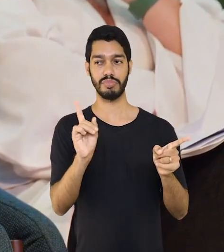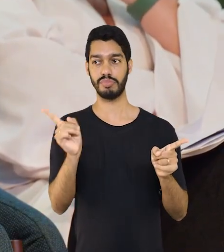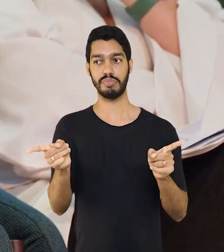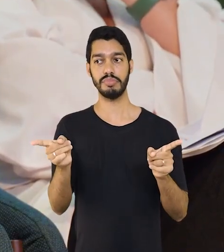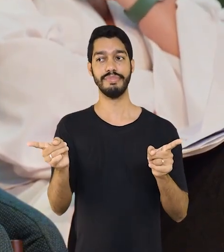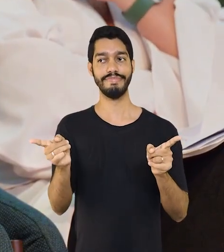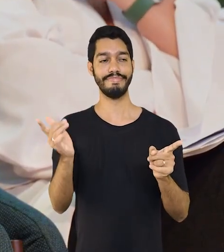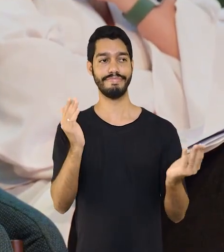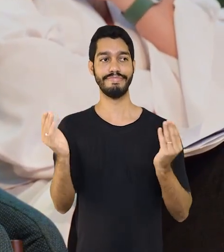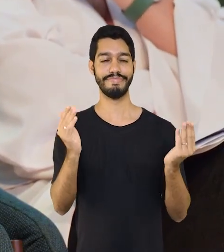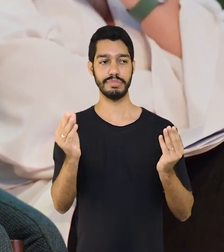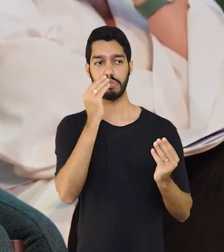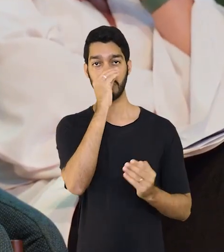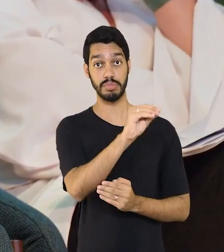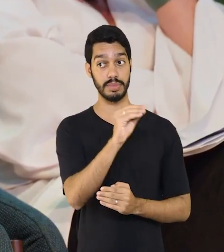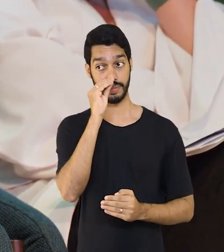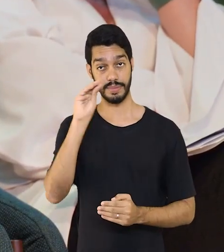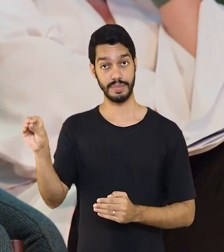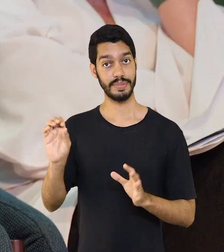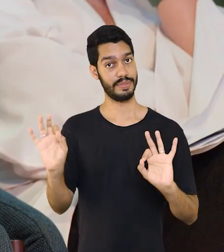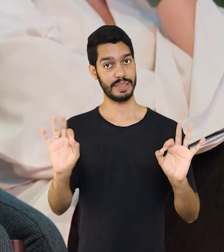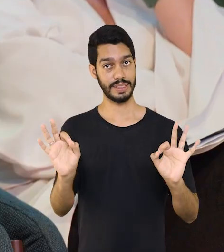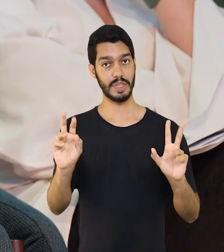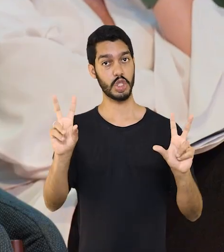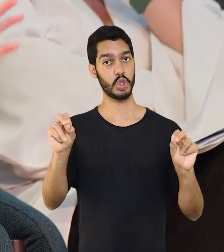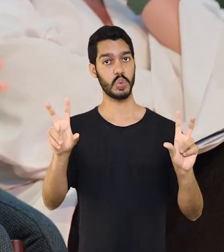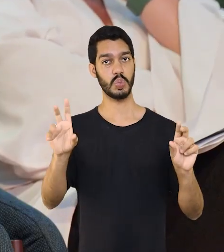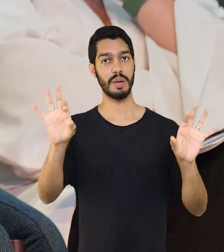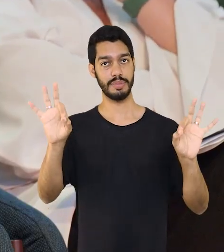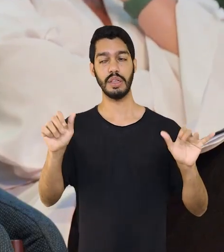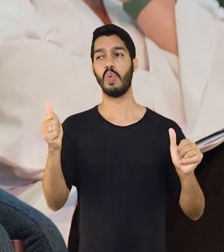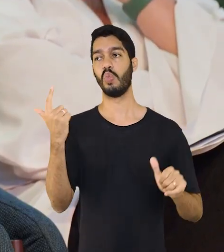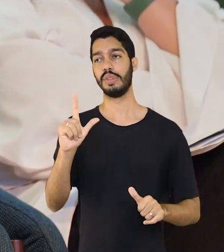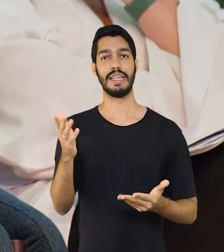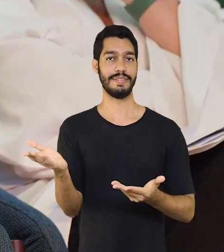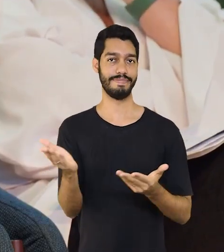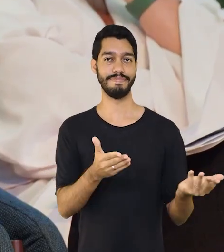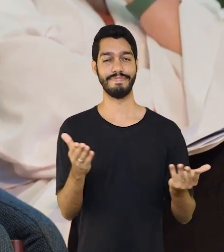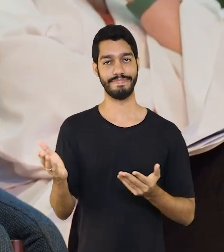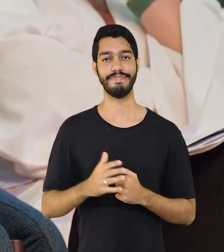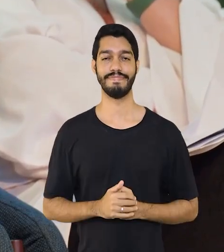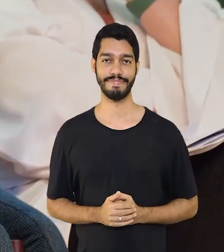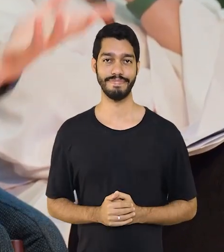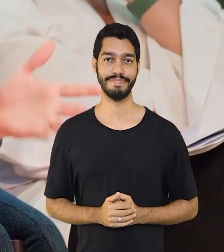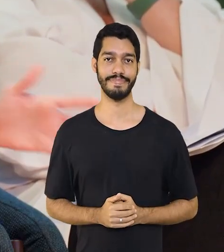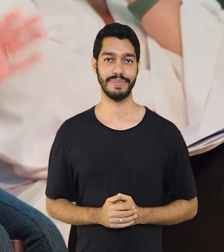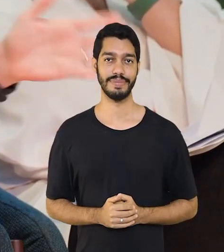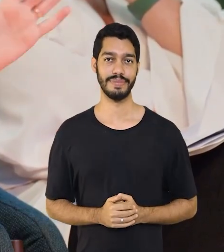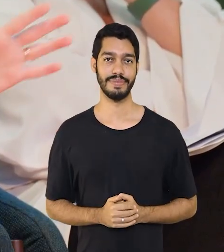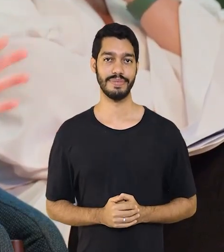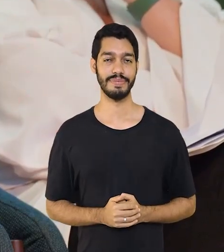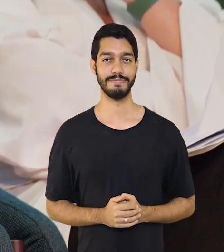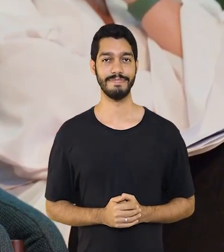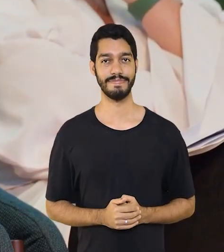vai conseguir, de fato, olhar para os dois lados da situação, sem negligenciar nada e sem dar toda a importância